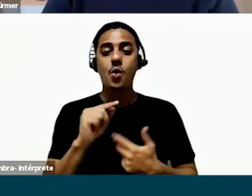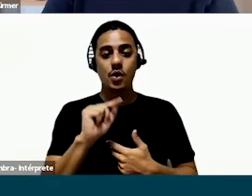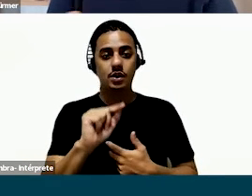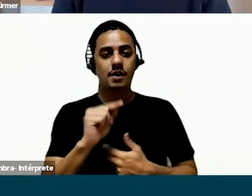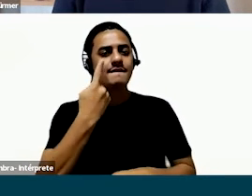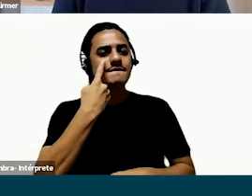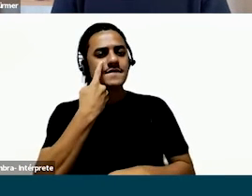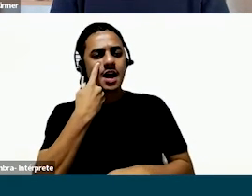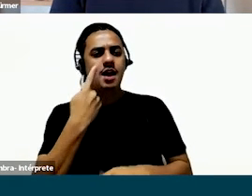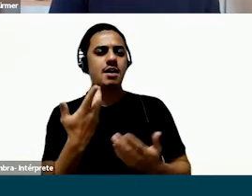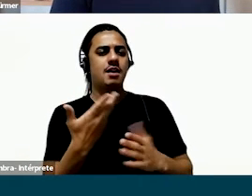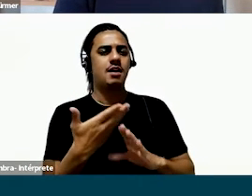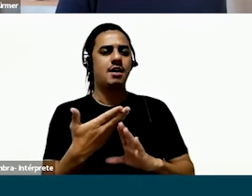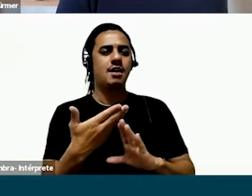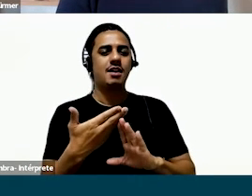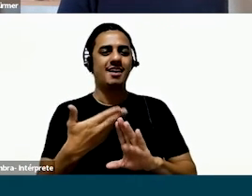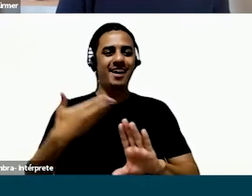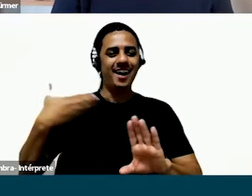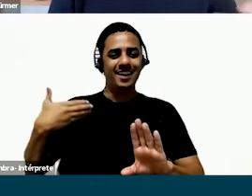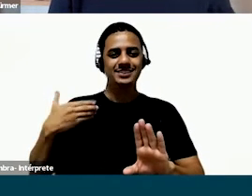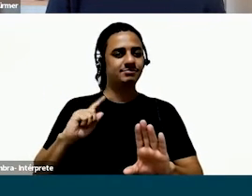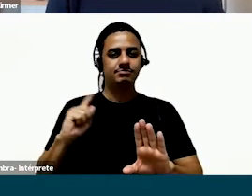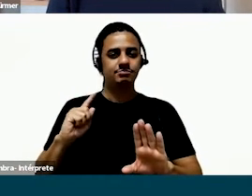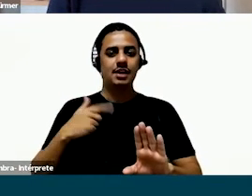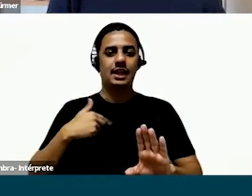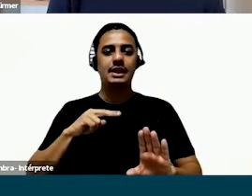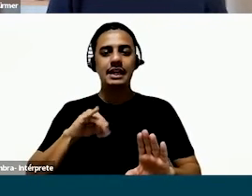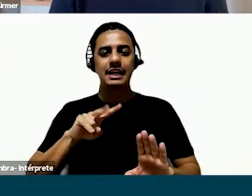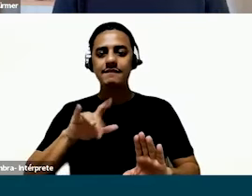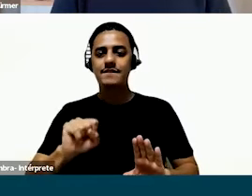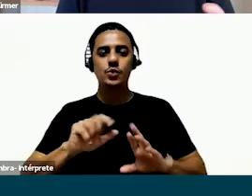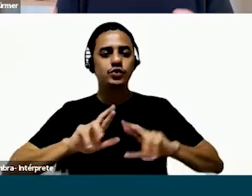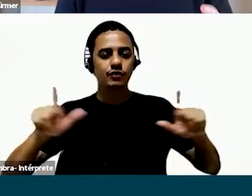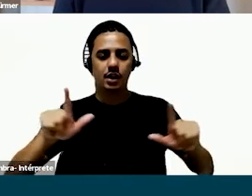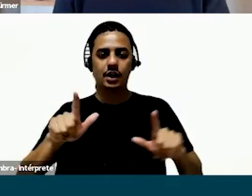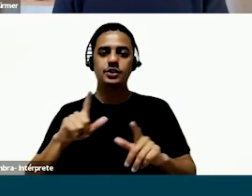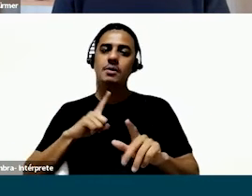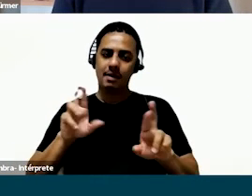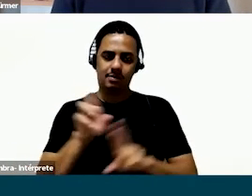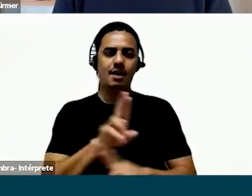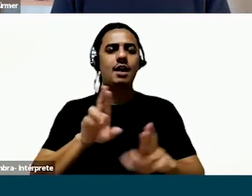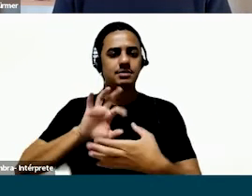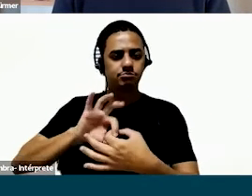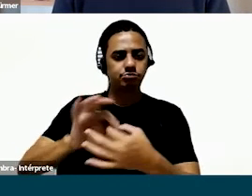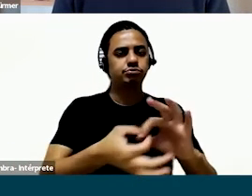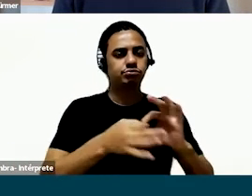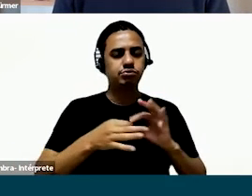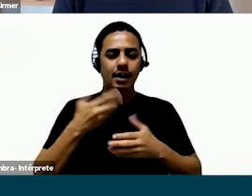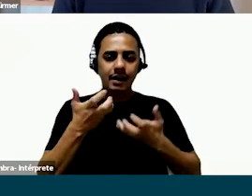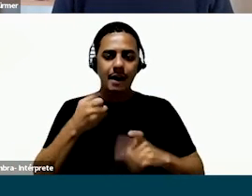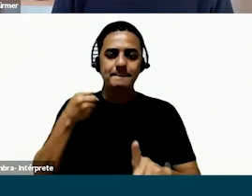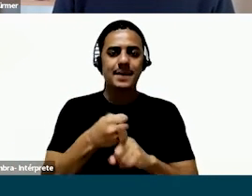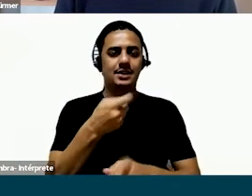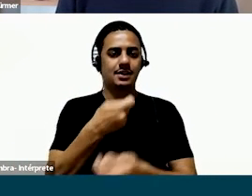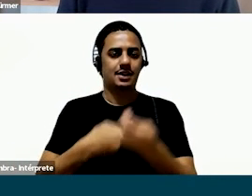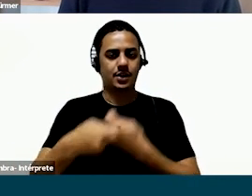comportamentos que predizem os KPIs tradicionais de negócio que a gente viu no outro slide. Então, elas estão em níveis diferentes, mas estão diretamente